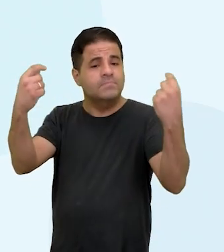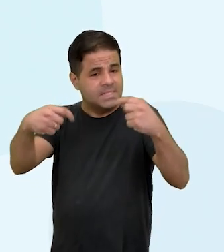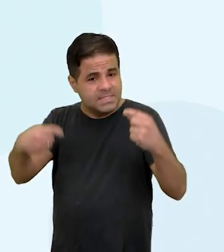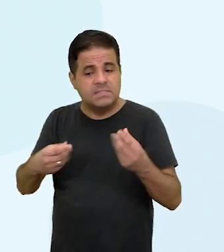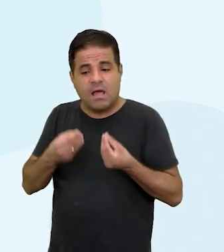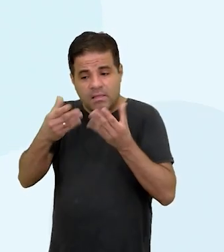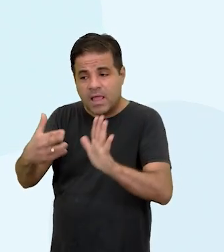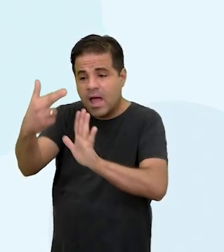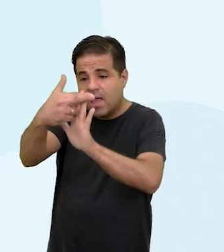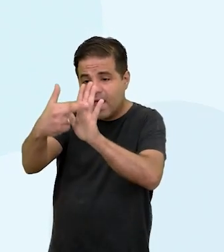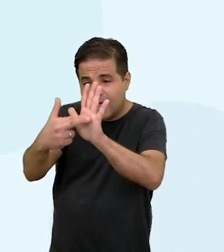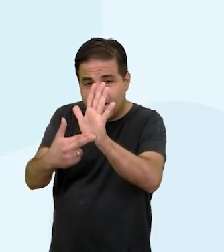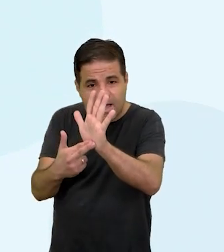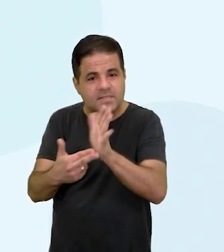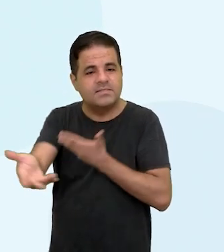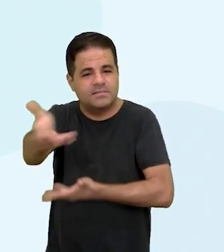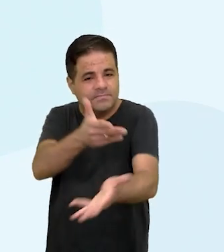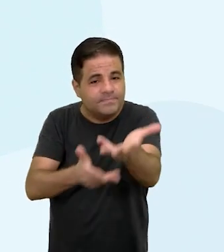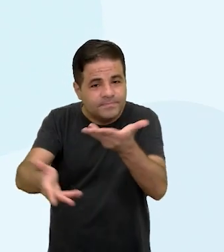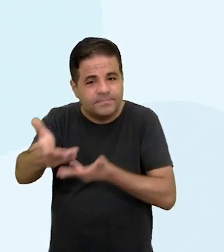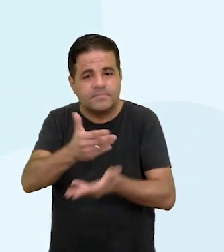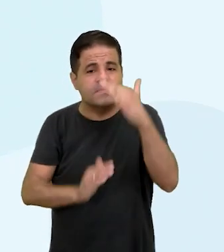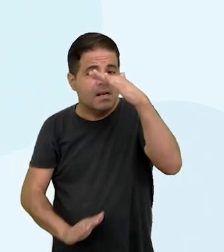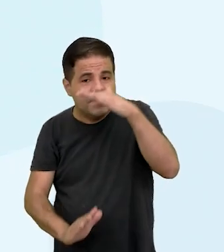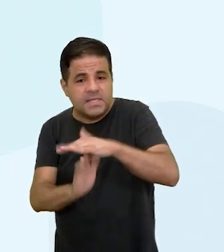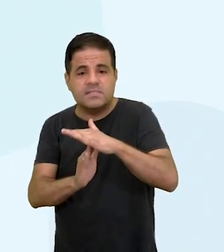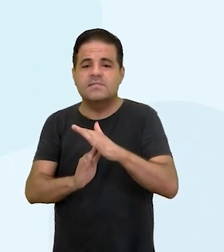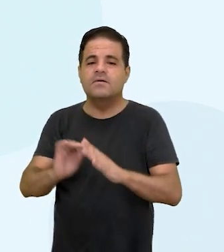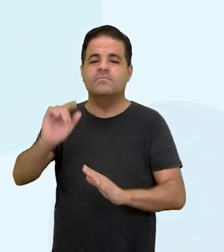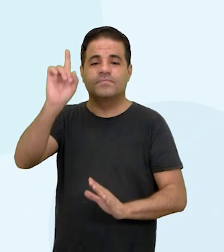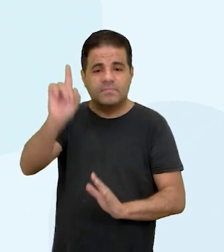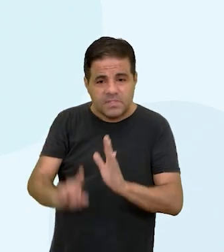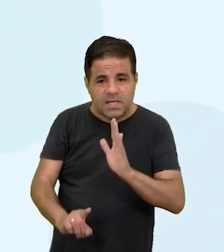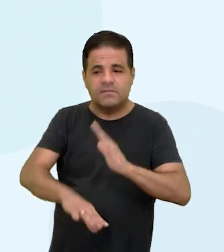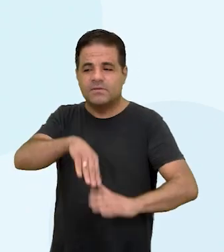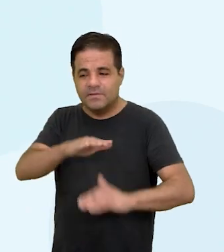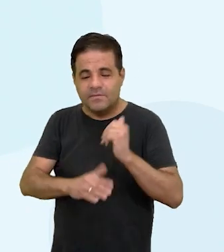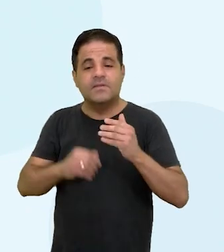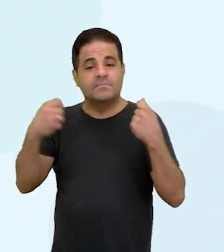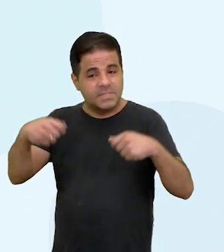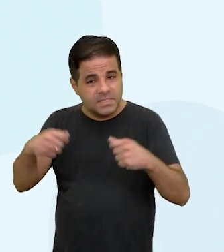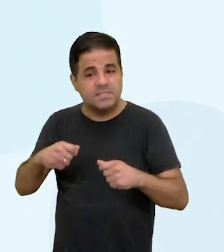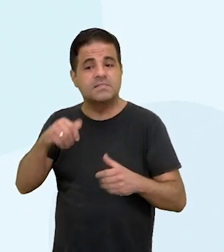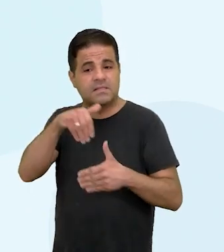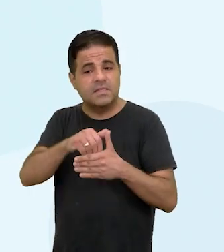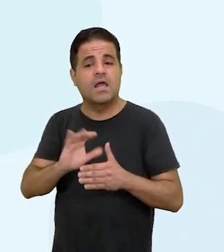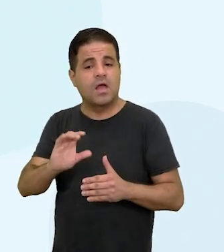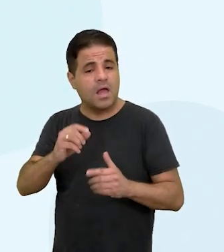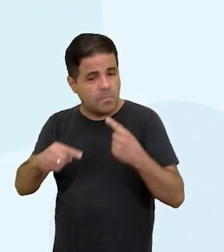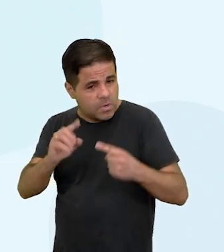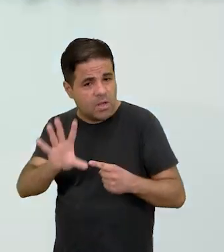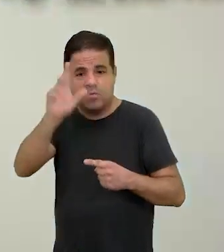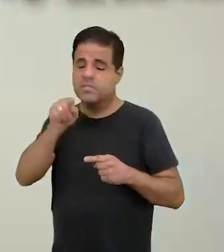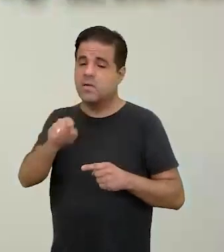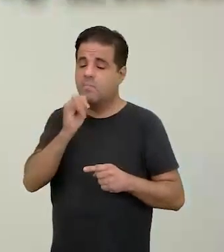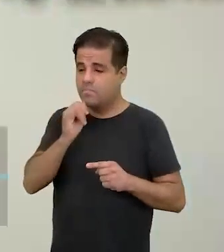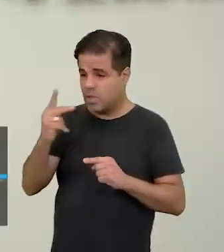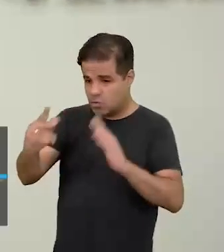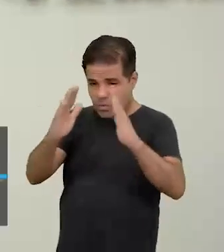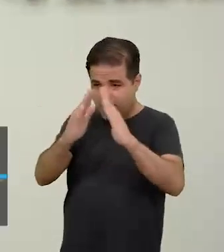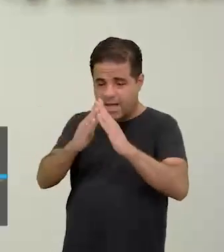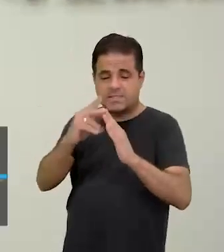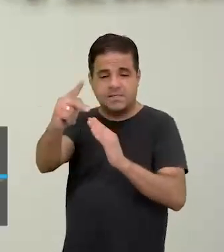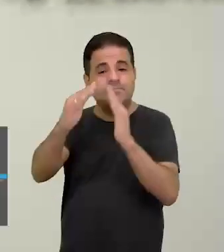definir regras de convivência, limites, ação, dever. E isso é o que deve acontecer na política. Então, pensa assim, você mora na sua